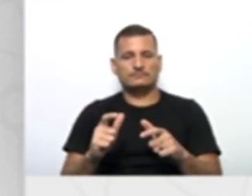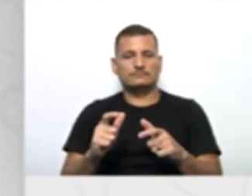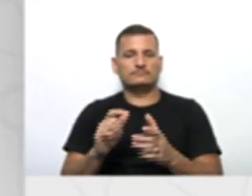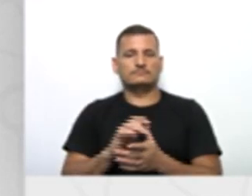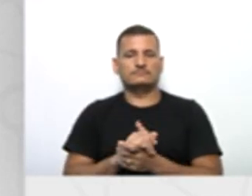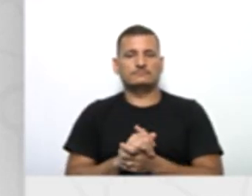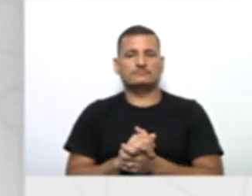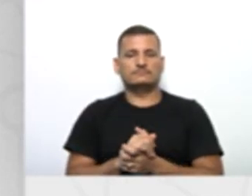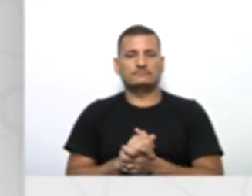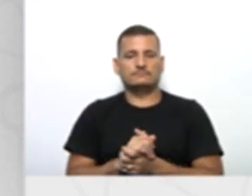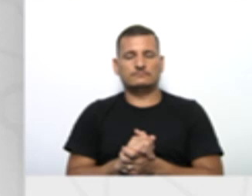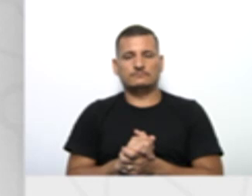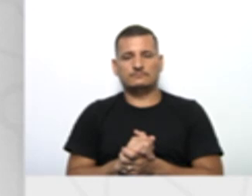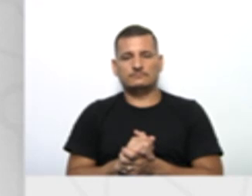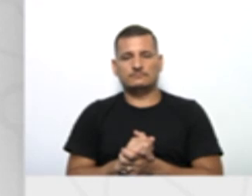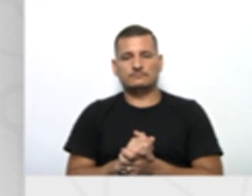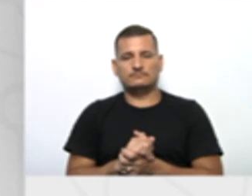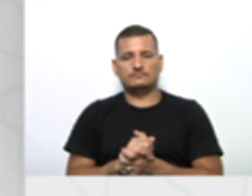Velho,